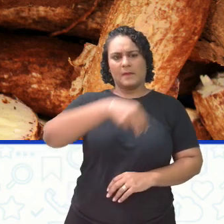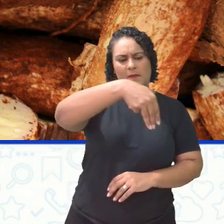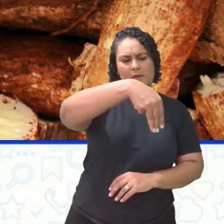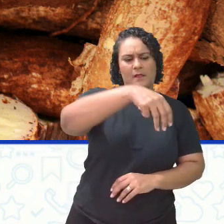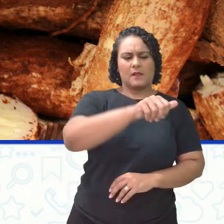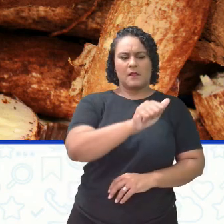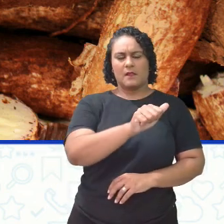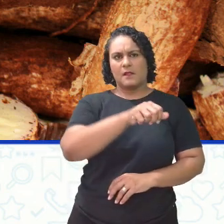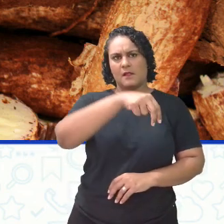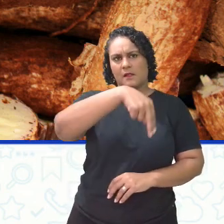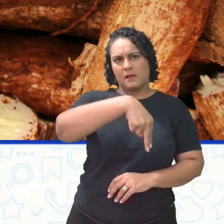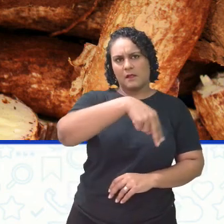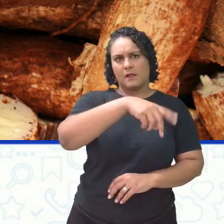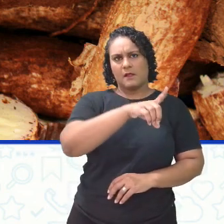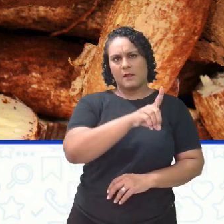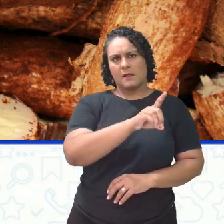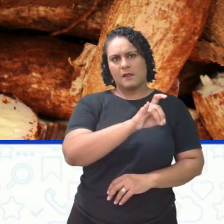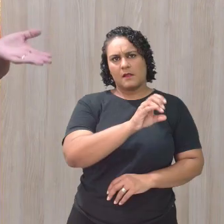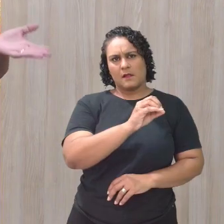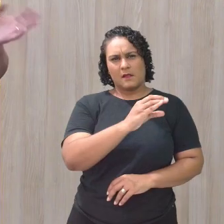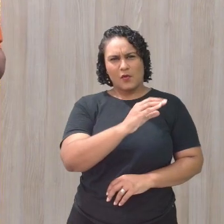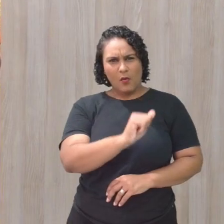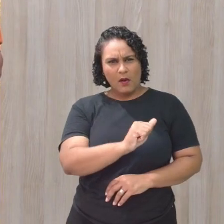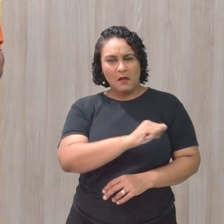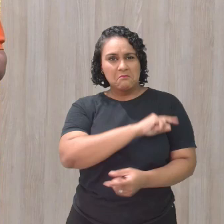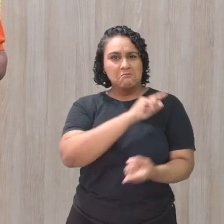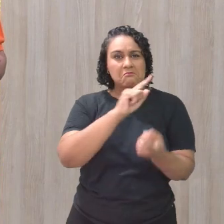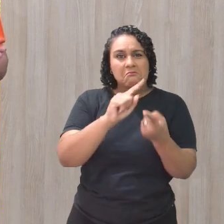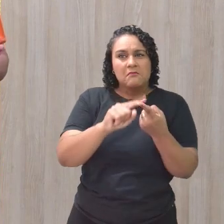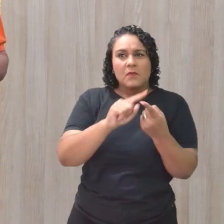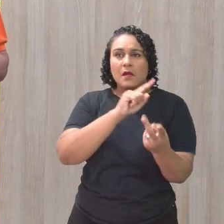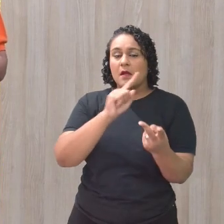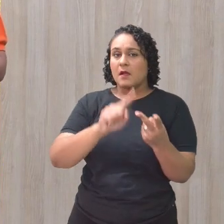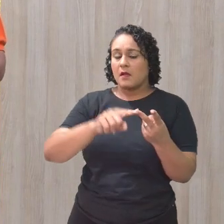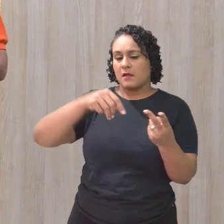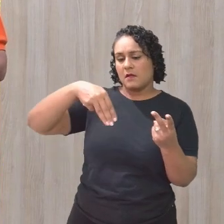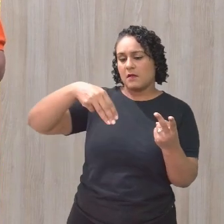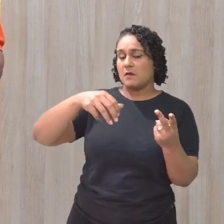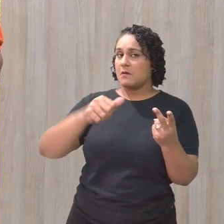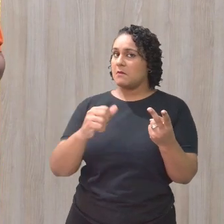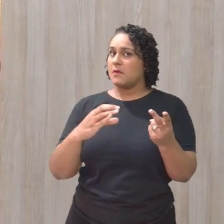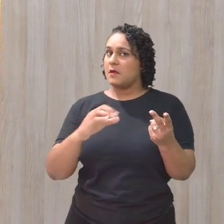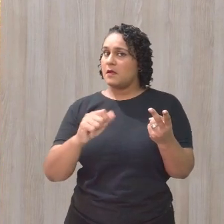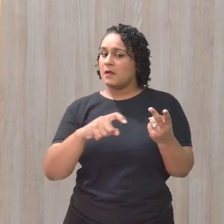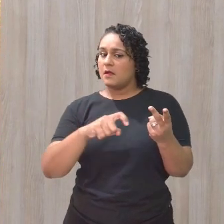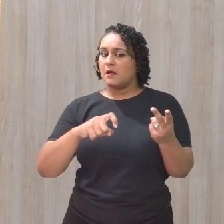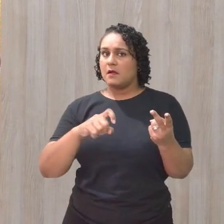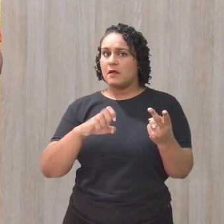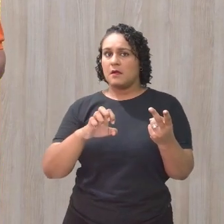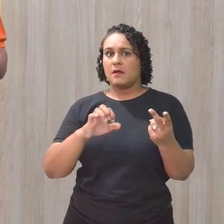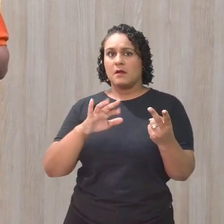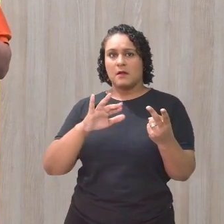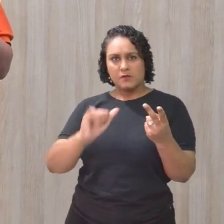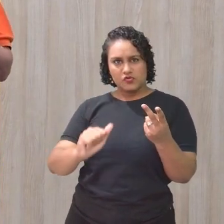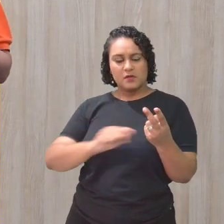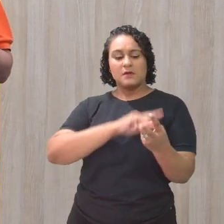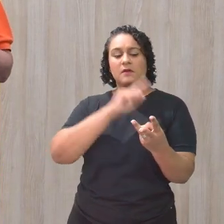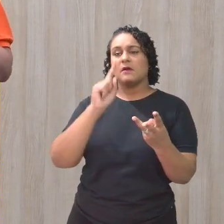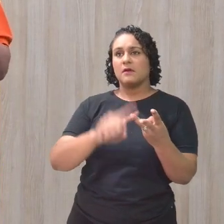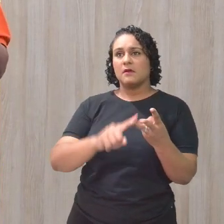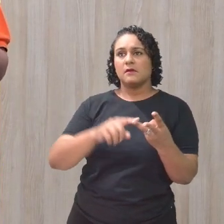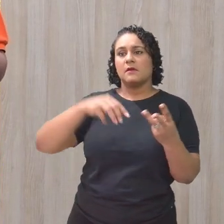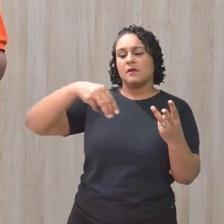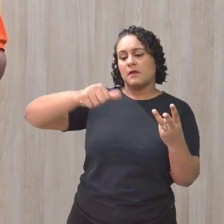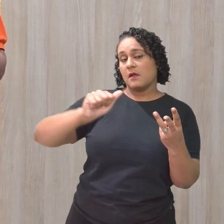de estado? Ela é chamada mandioca em todos os estados? E aí, vocês já sabem? Se sabem,